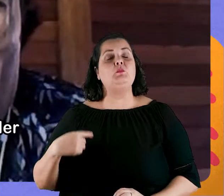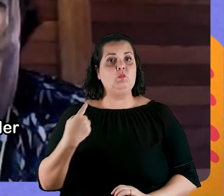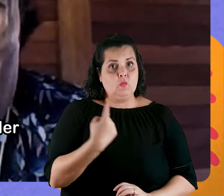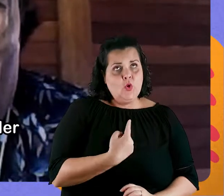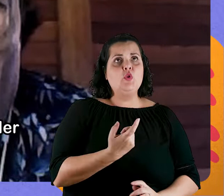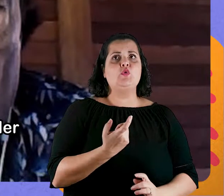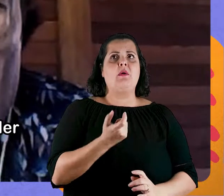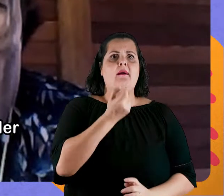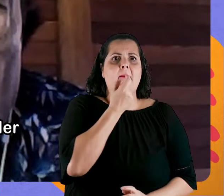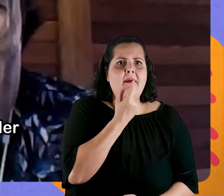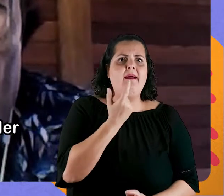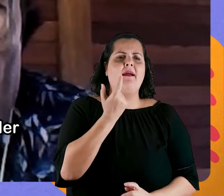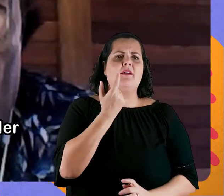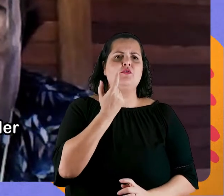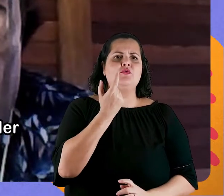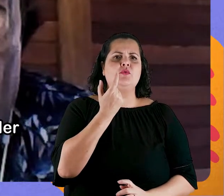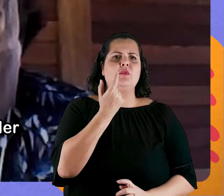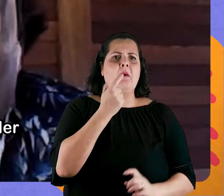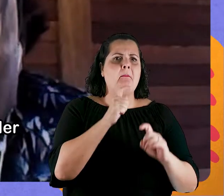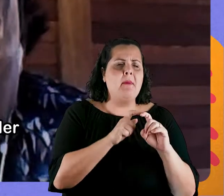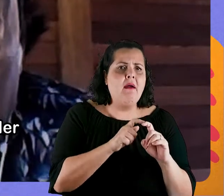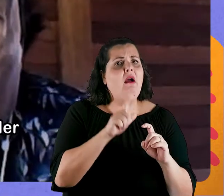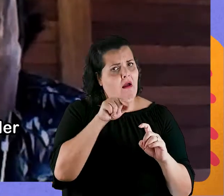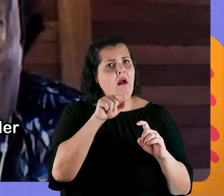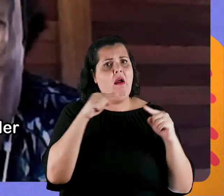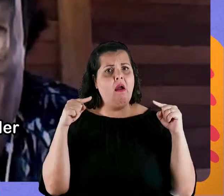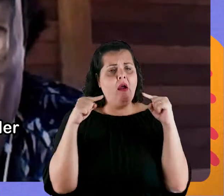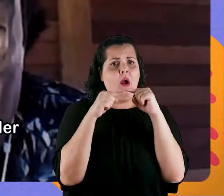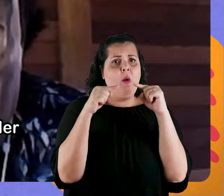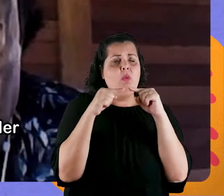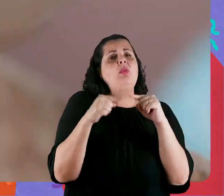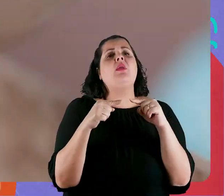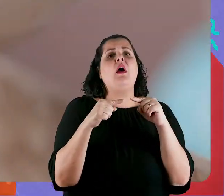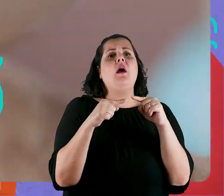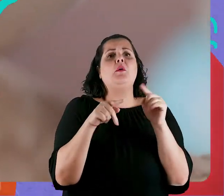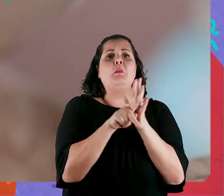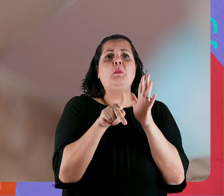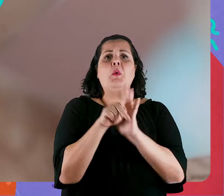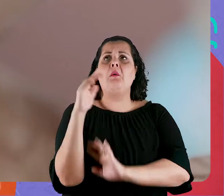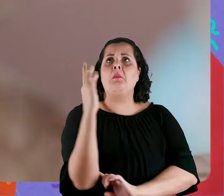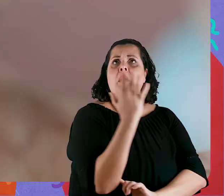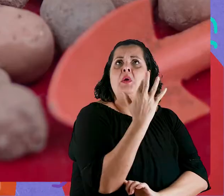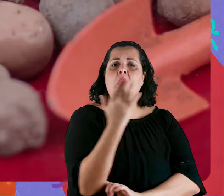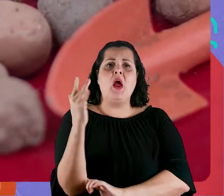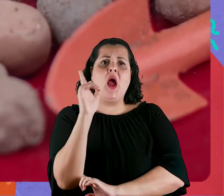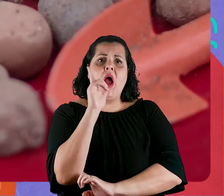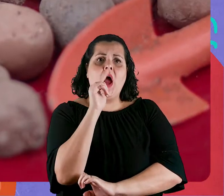com aquilo que que você pode entender com Elementos da natureza água